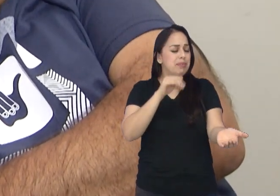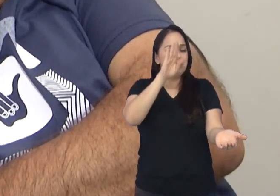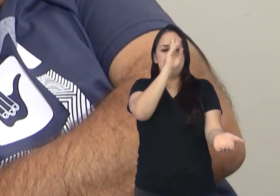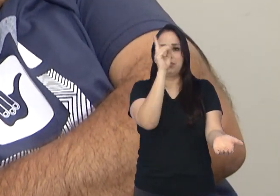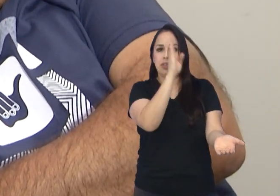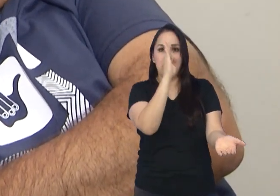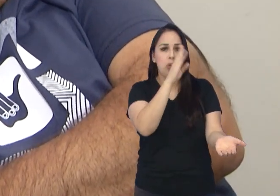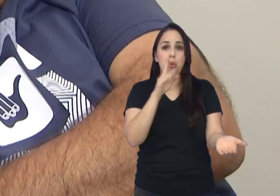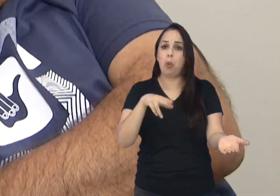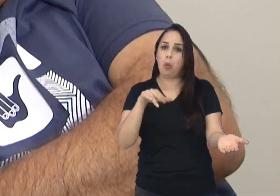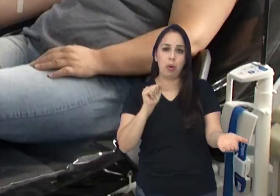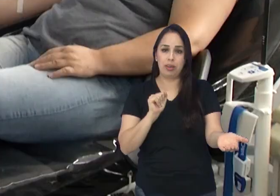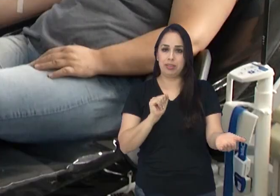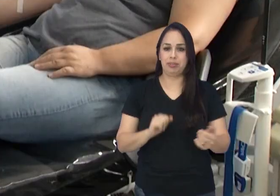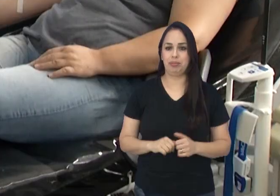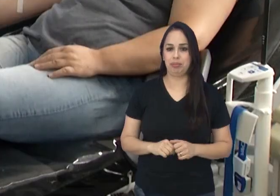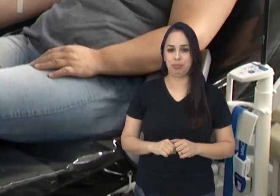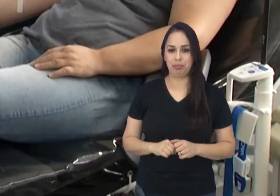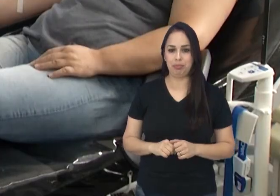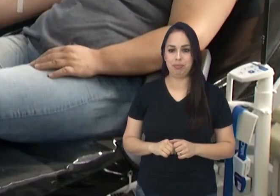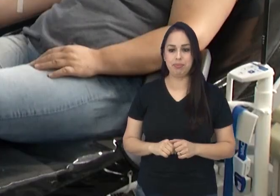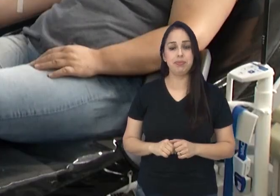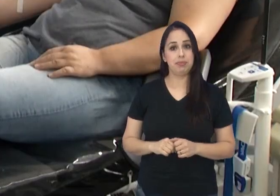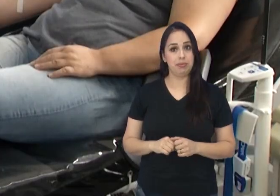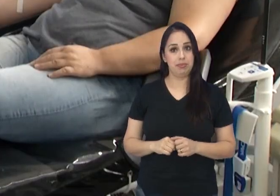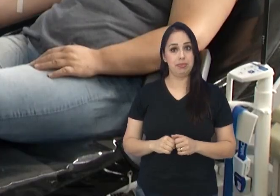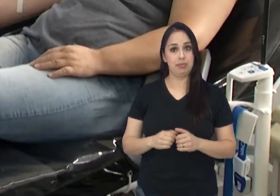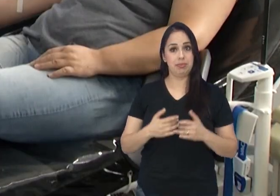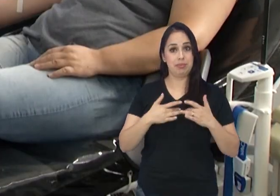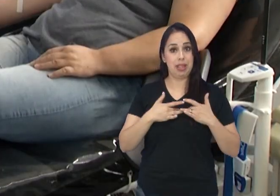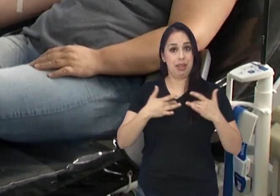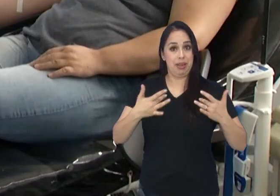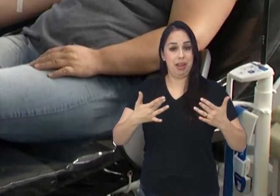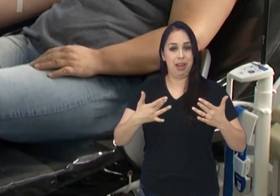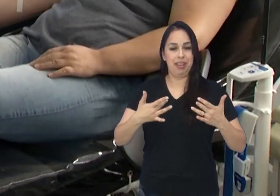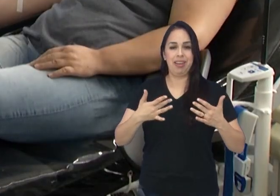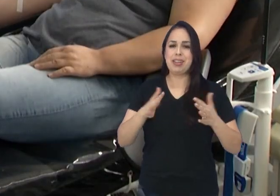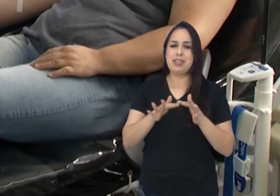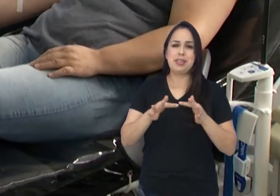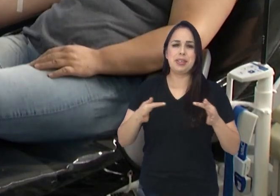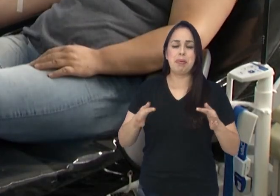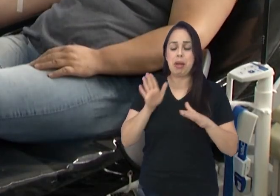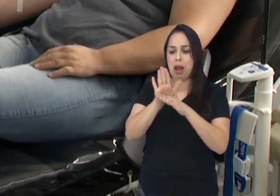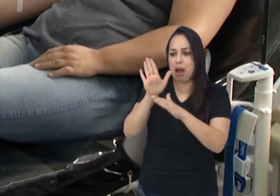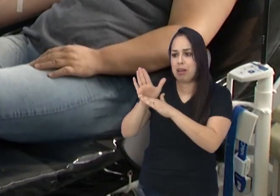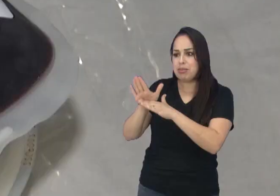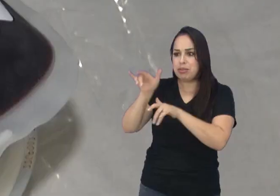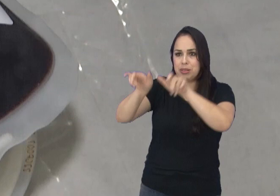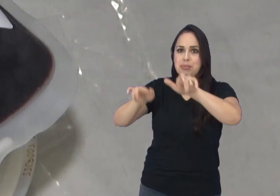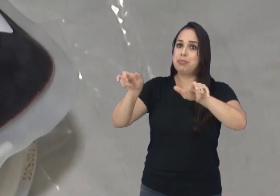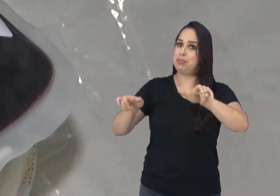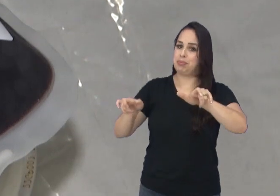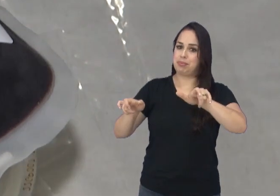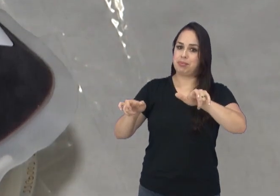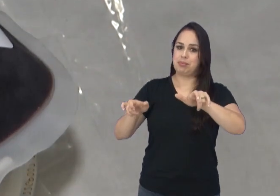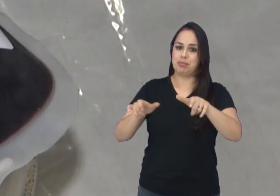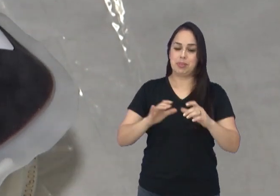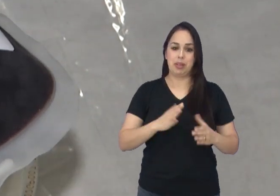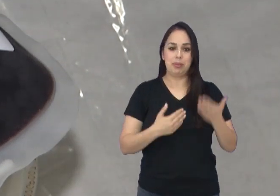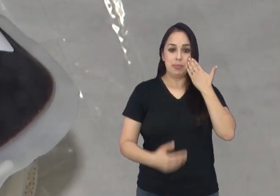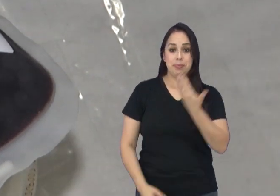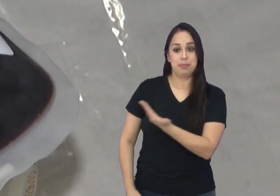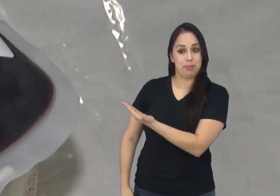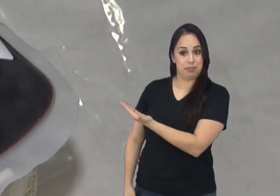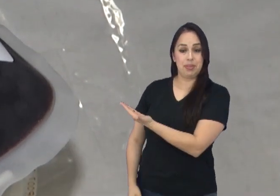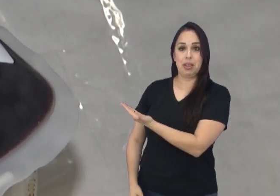senti nada, mesma coisa de nada. A doação de sangue é um gesto nobre que pode ajudar muitas pessoas. Uma bolsa pode